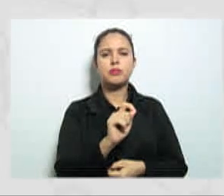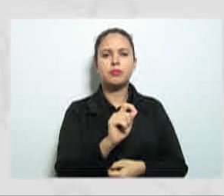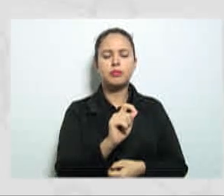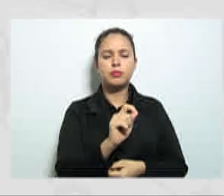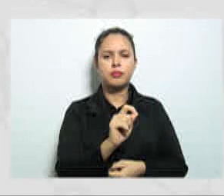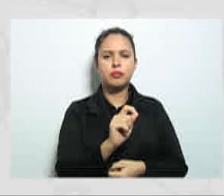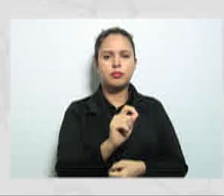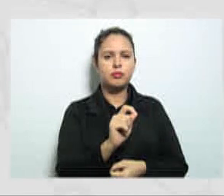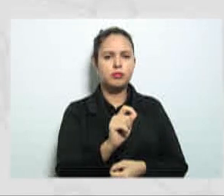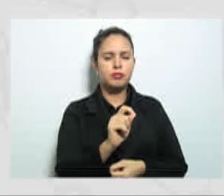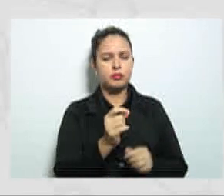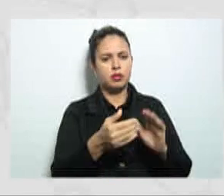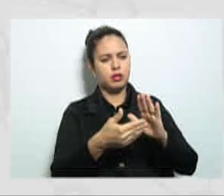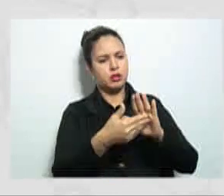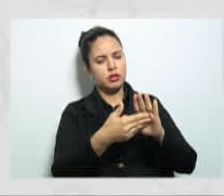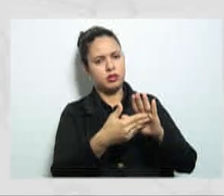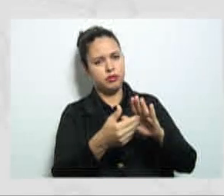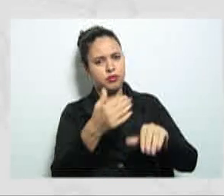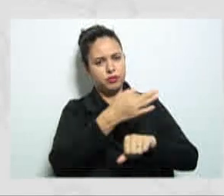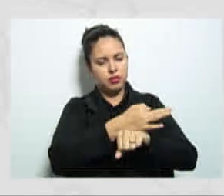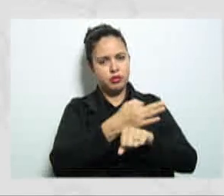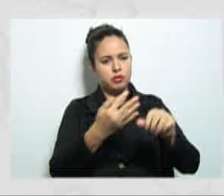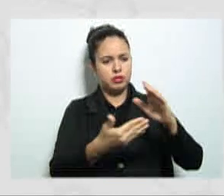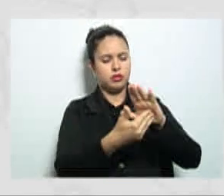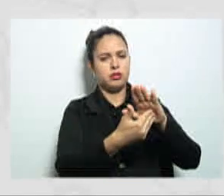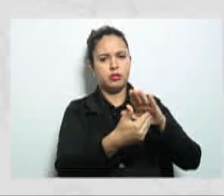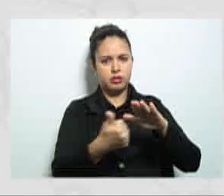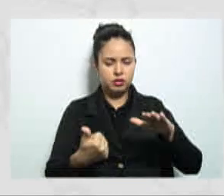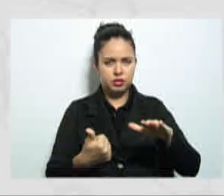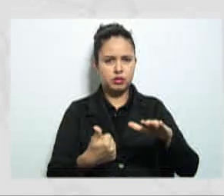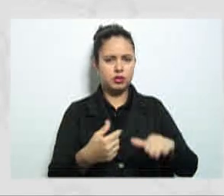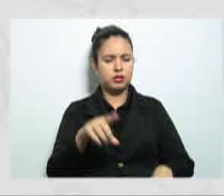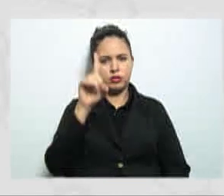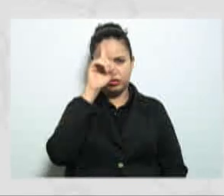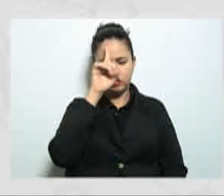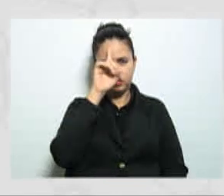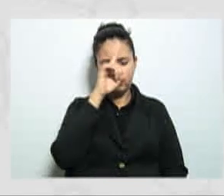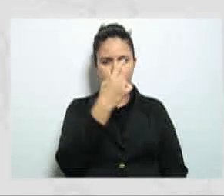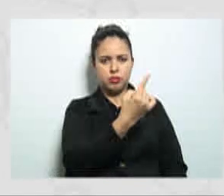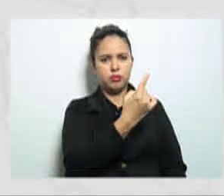de Vossa Senhoria abono das faltas referentes aos dias 1